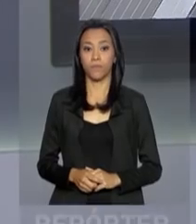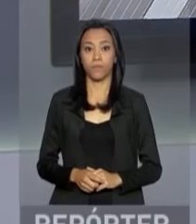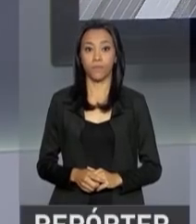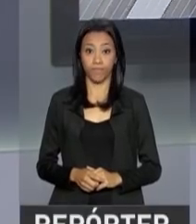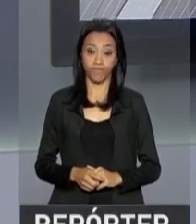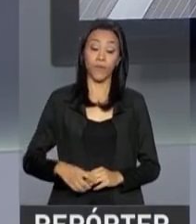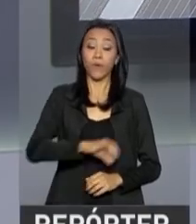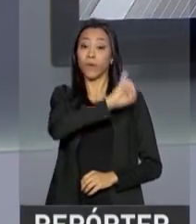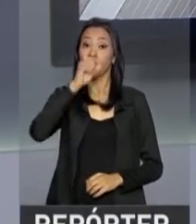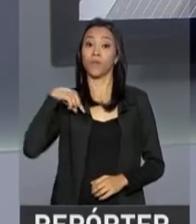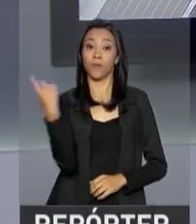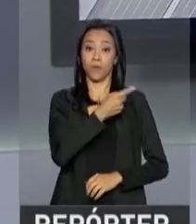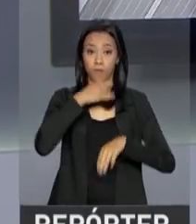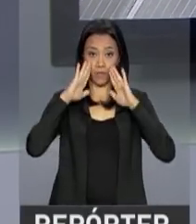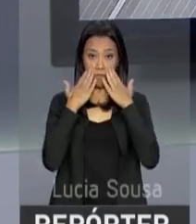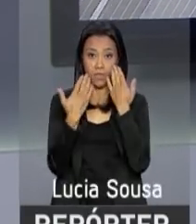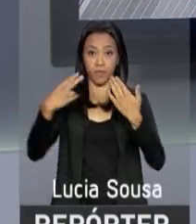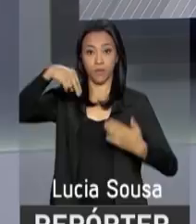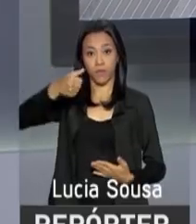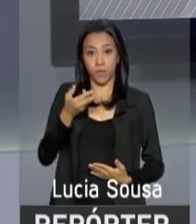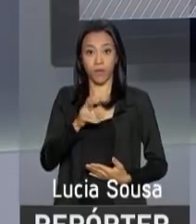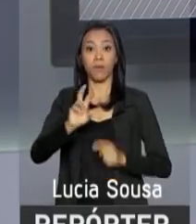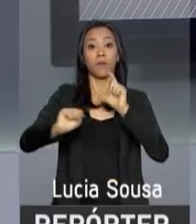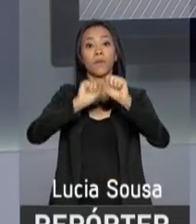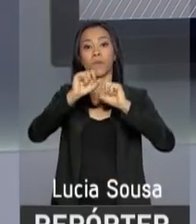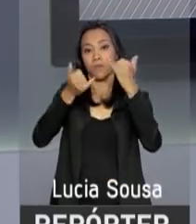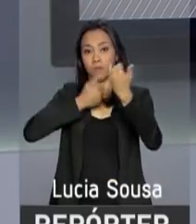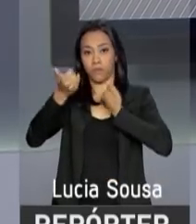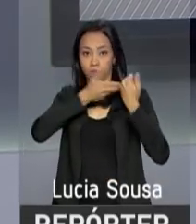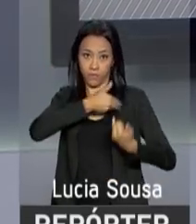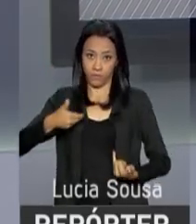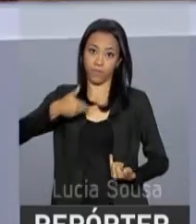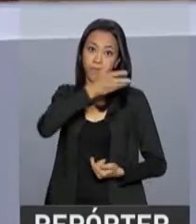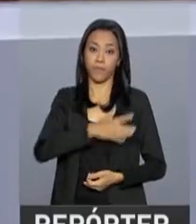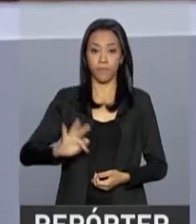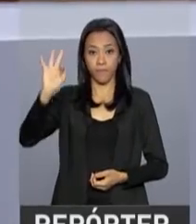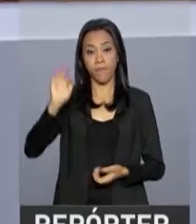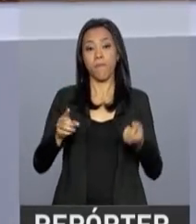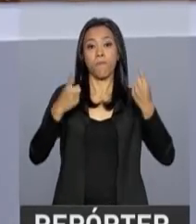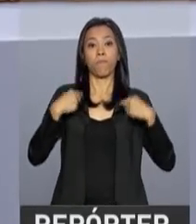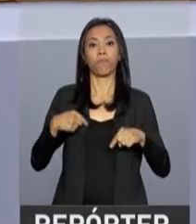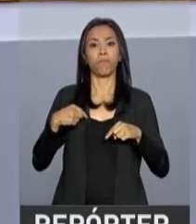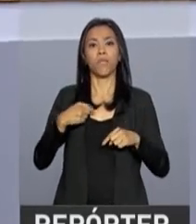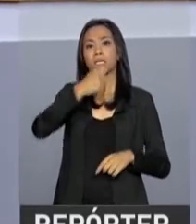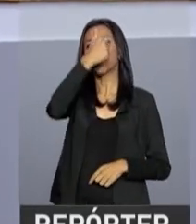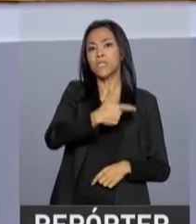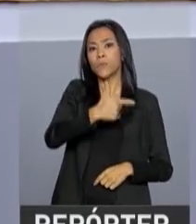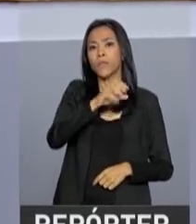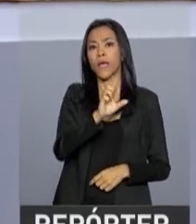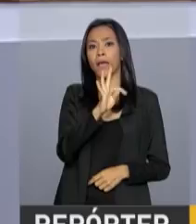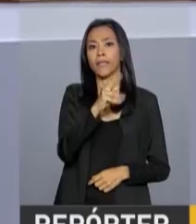lá estamos de volta com repórter nbr e as notícias do governo federal a segunda etapa de implantação